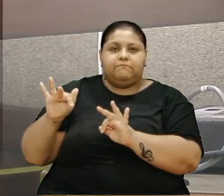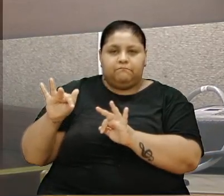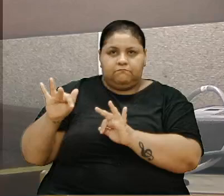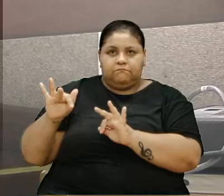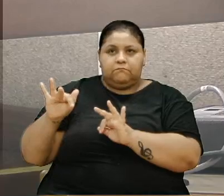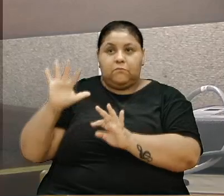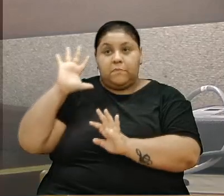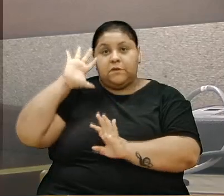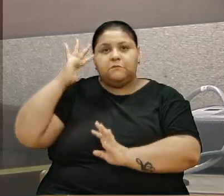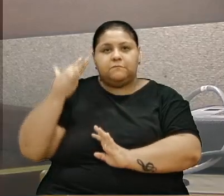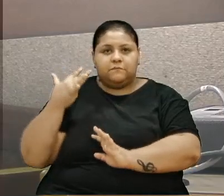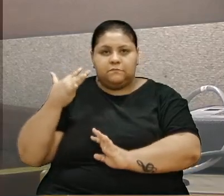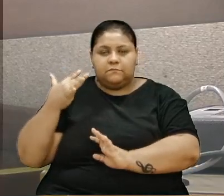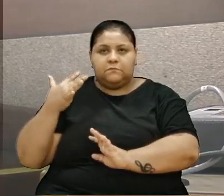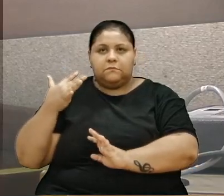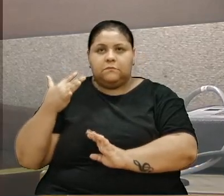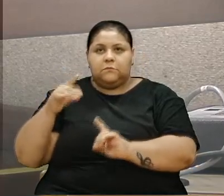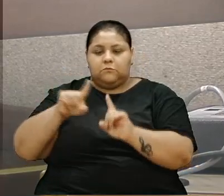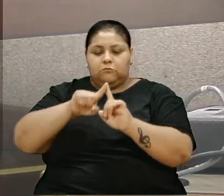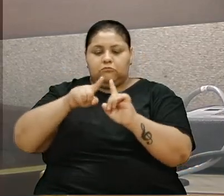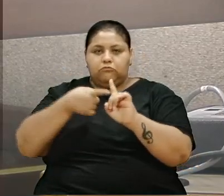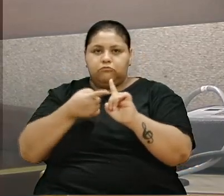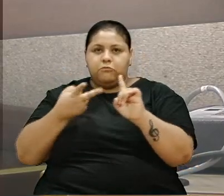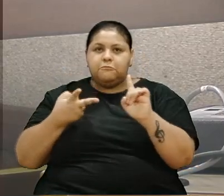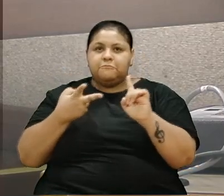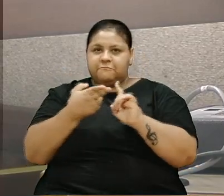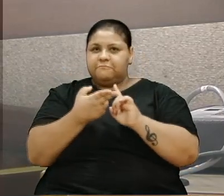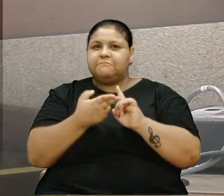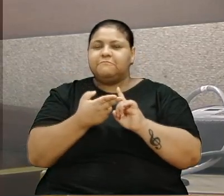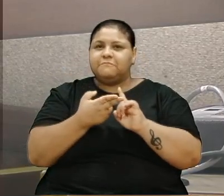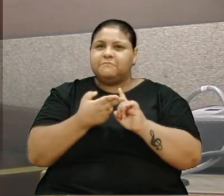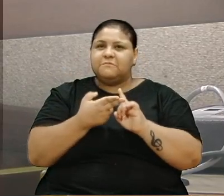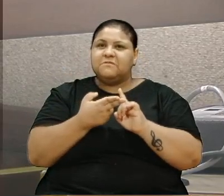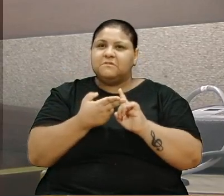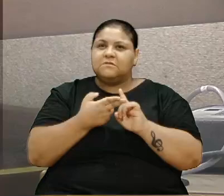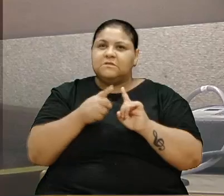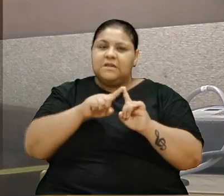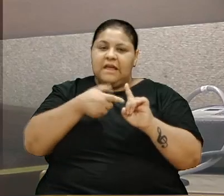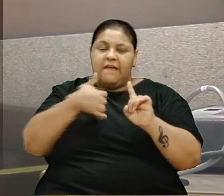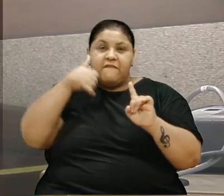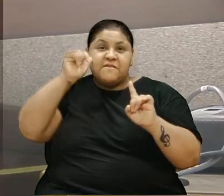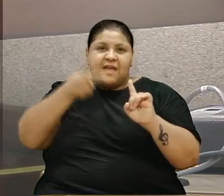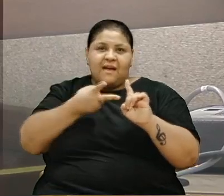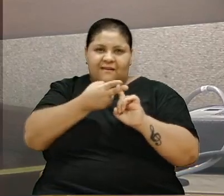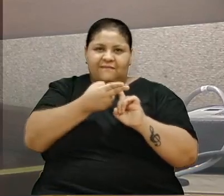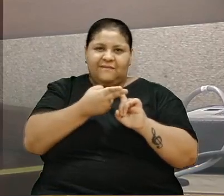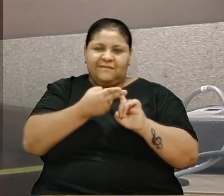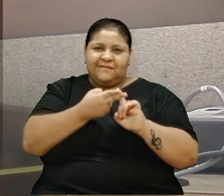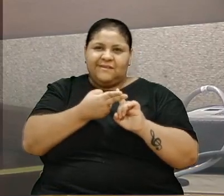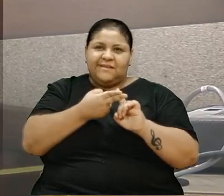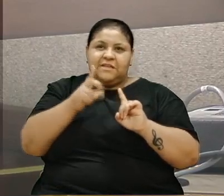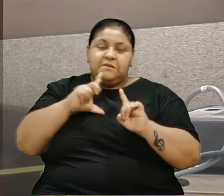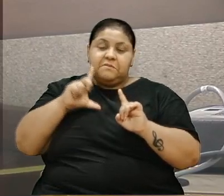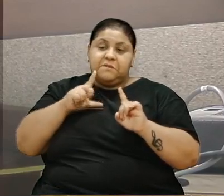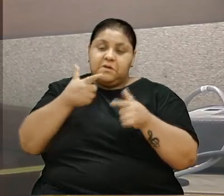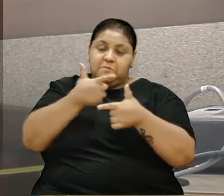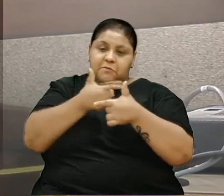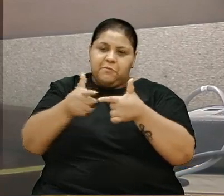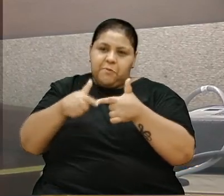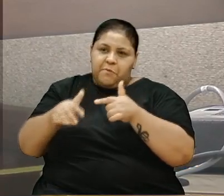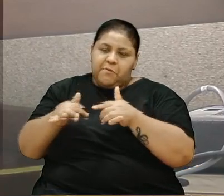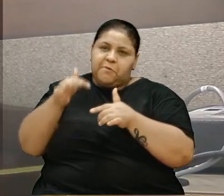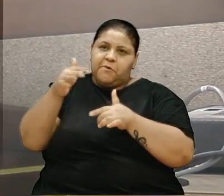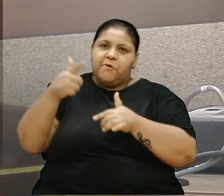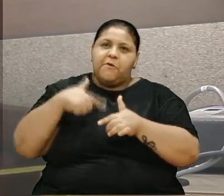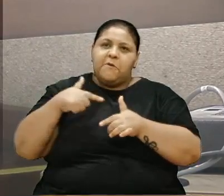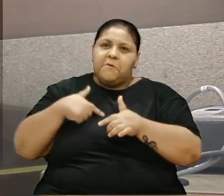uma solução, a questão da castração em massa, para não termos maiores problemas na sequência. Então, parabéns pelo trabalho, sou